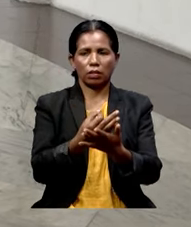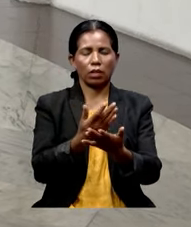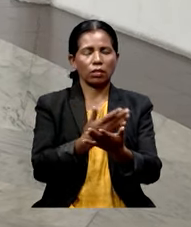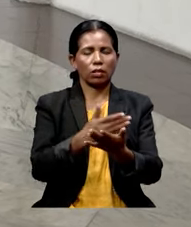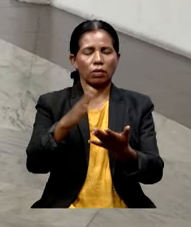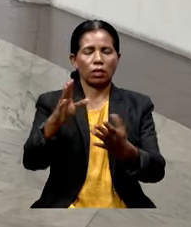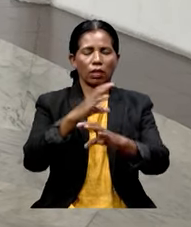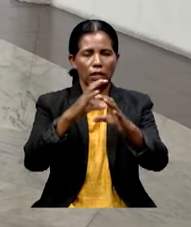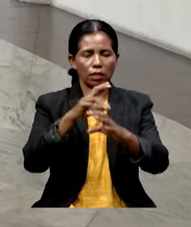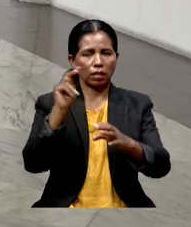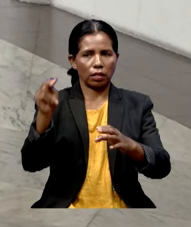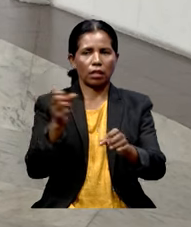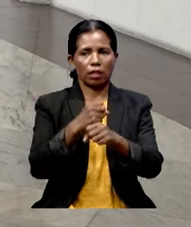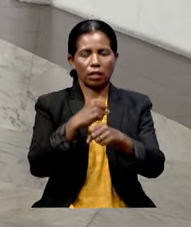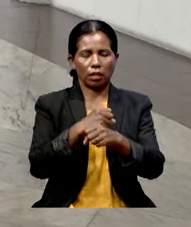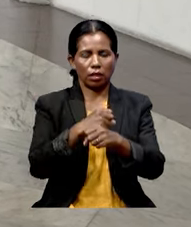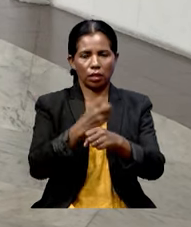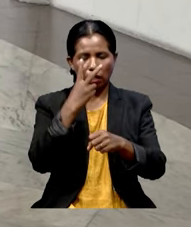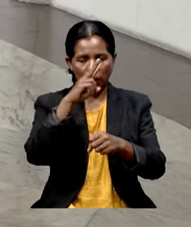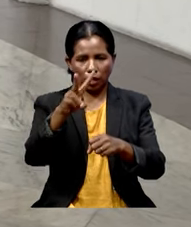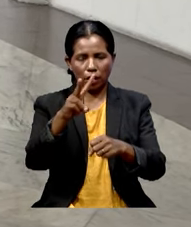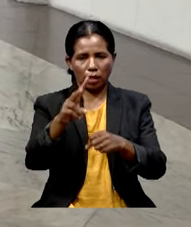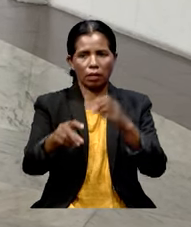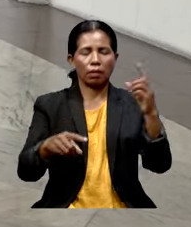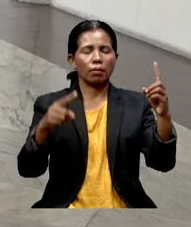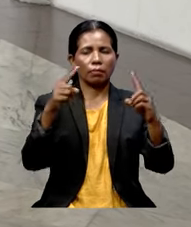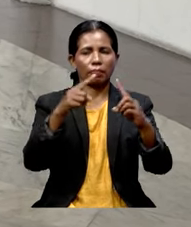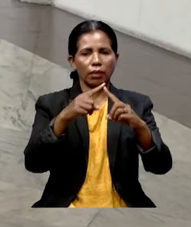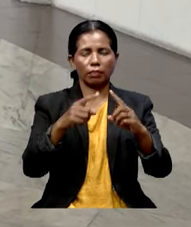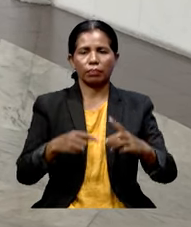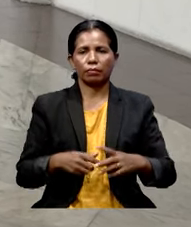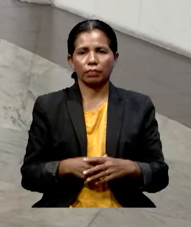orçamento da careta nian ne, ya halo cortes ba